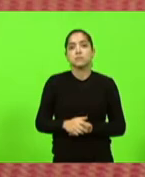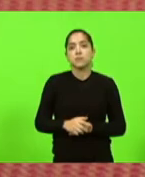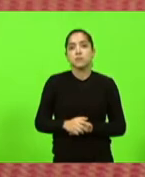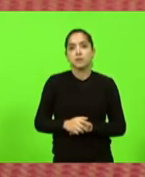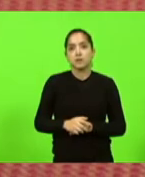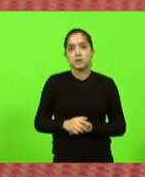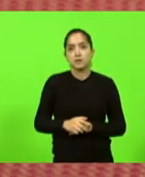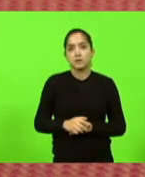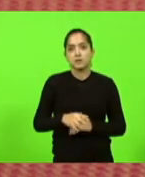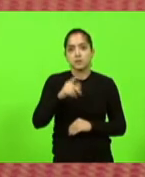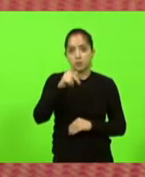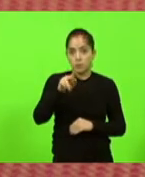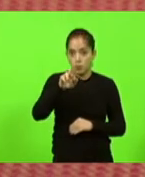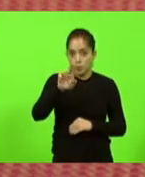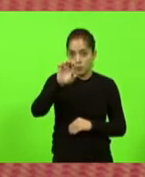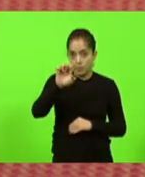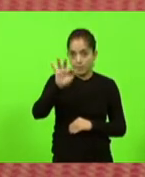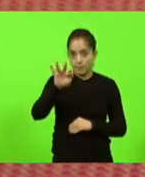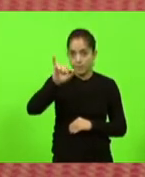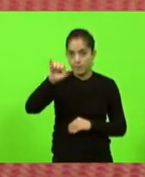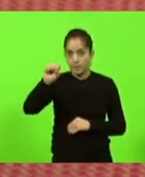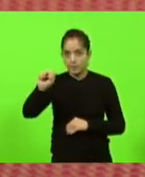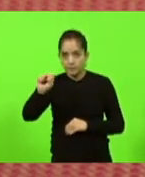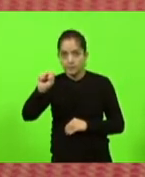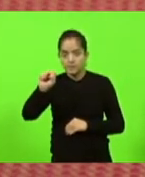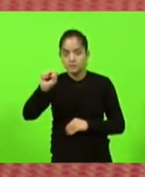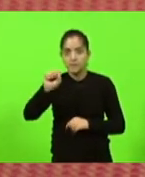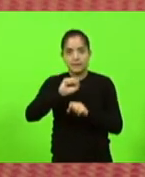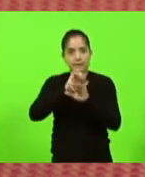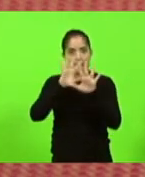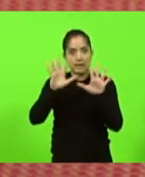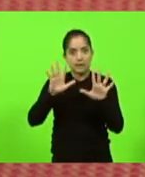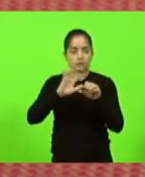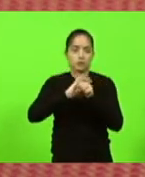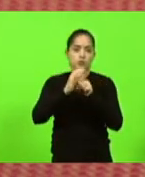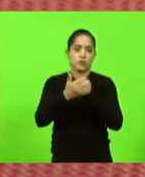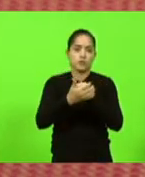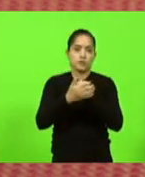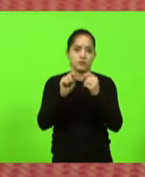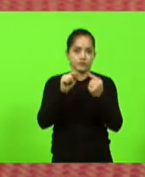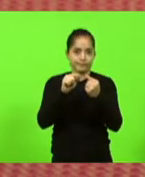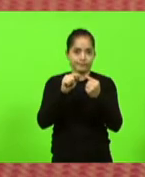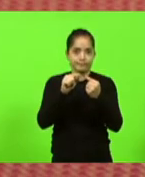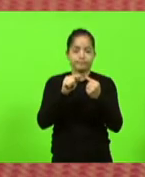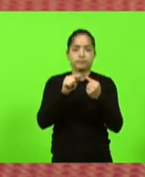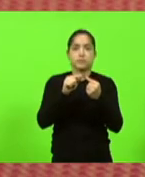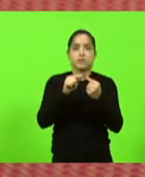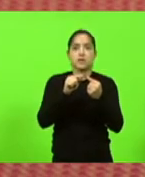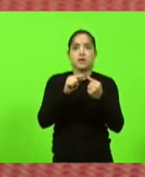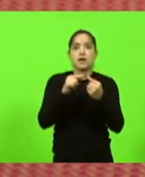O prefis é claro, é o prefis do Covid. É o prefis do Covid. De qualquer forma,